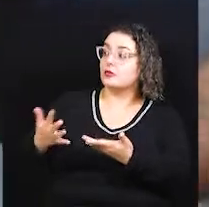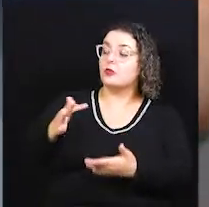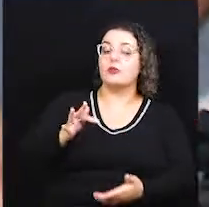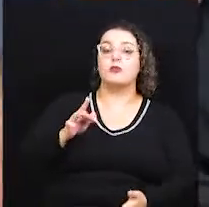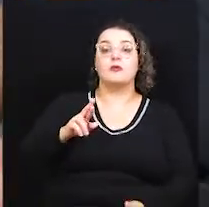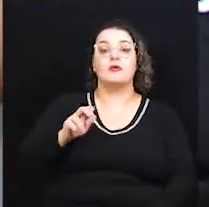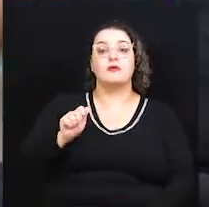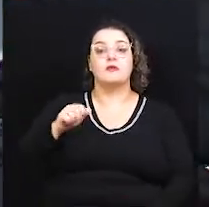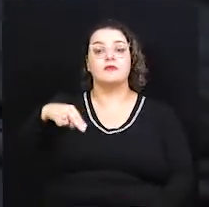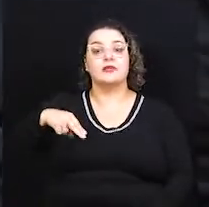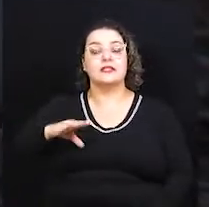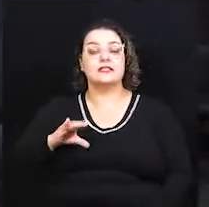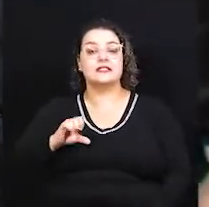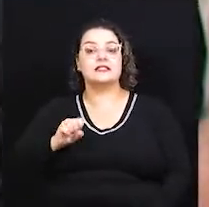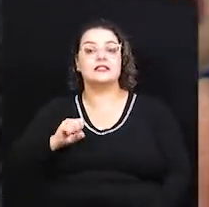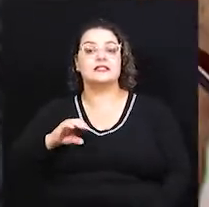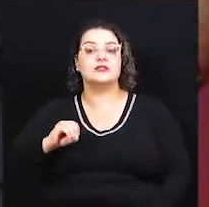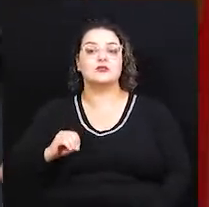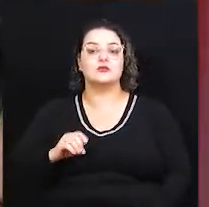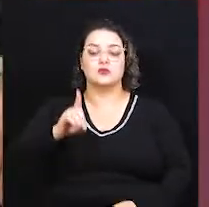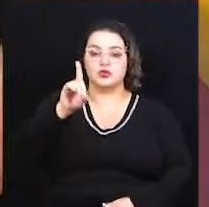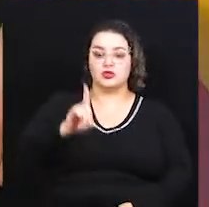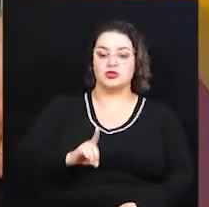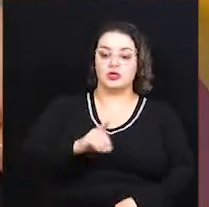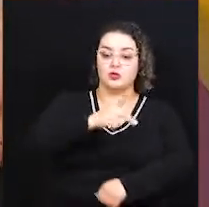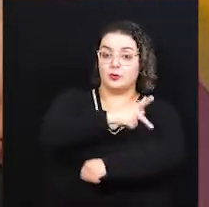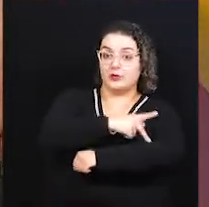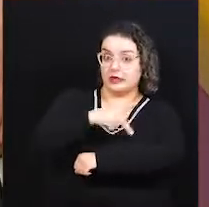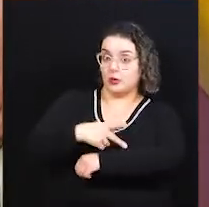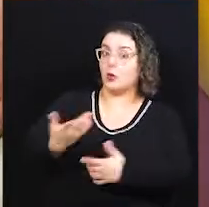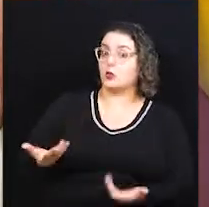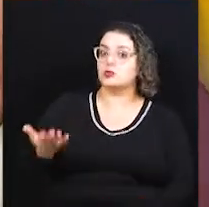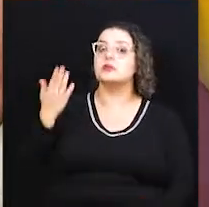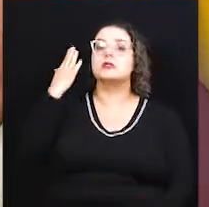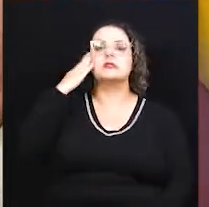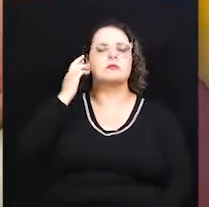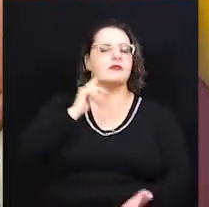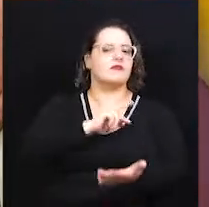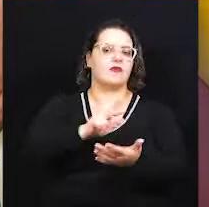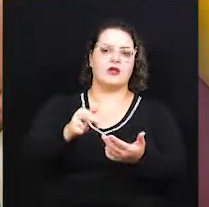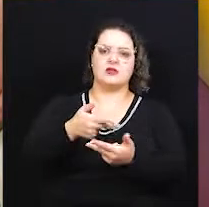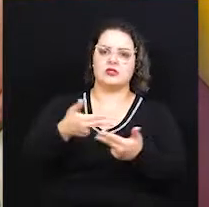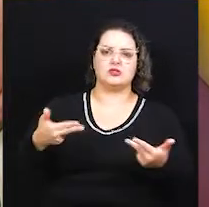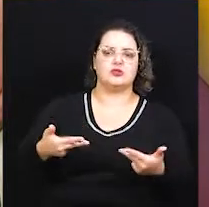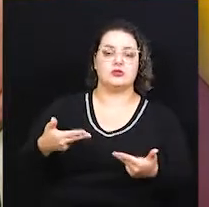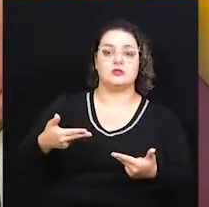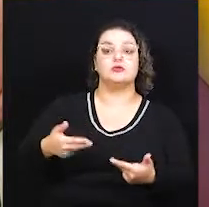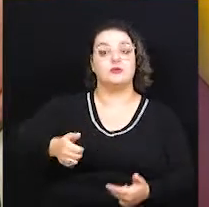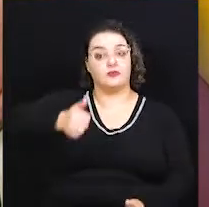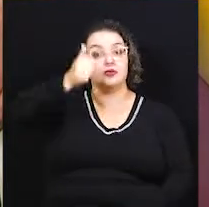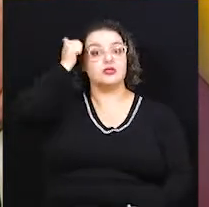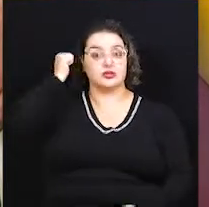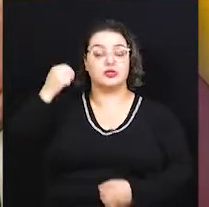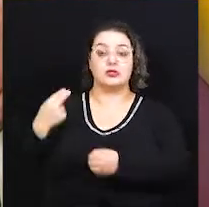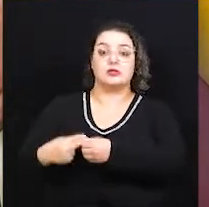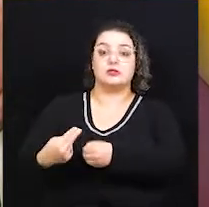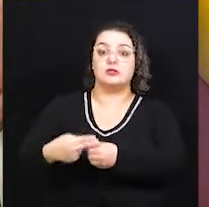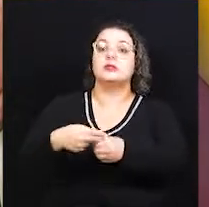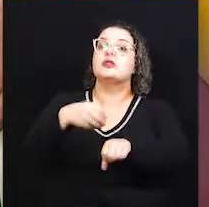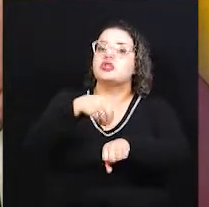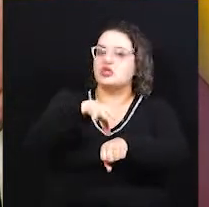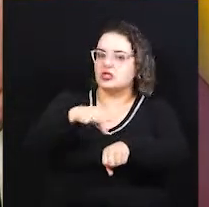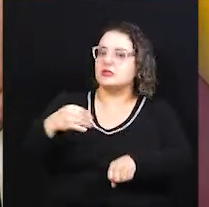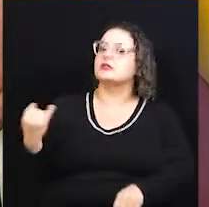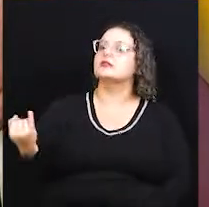que é diretor pedagógico e sabe muita coisa a respeito do vestibular da Unicamp e certamente vai passar